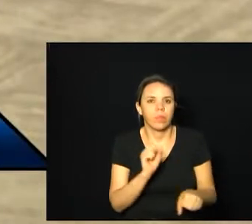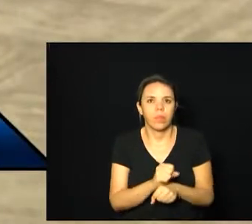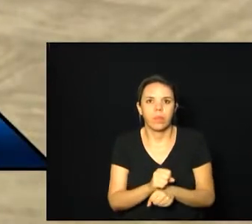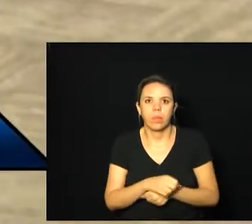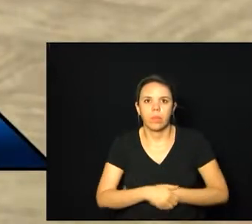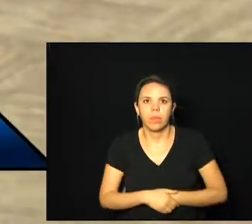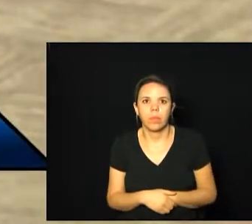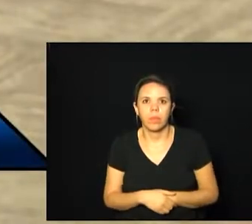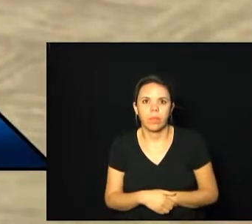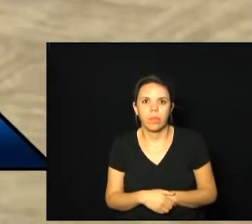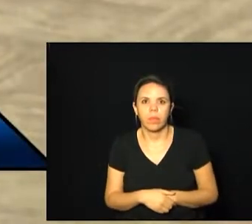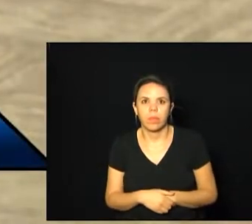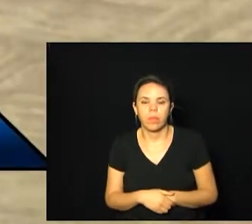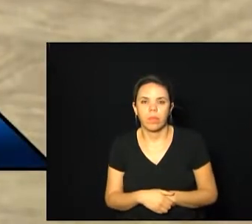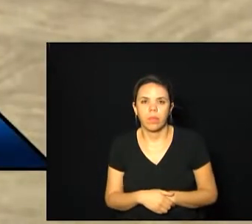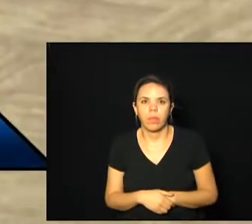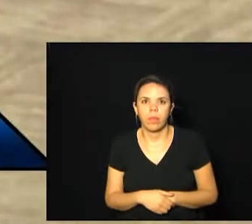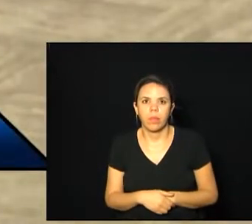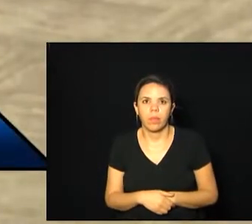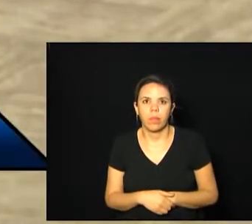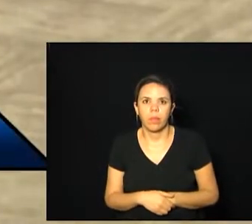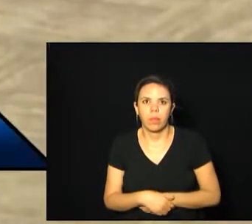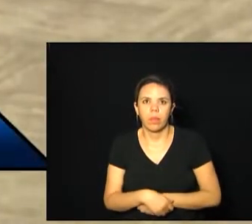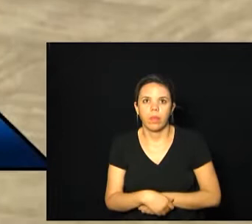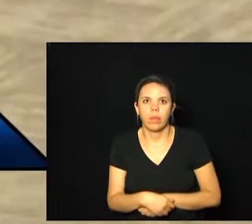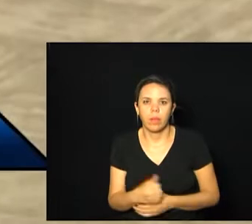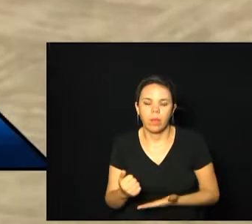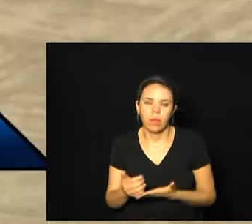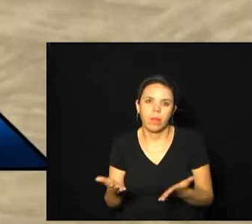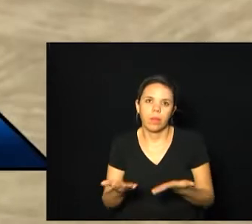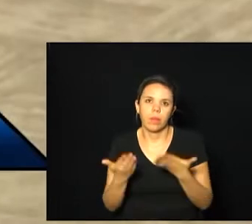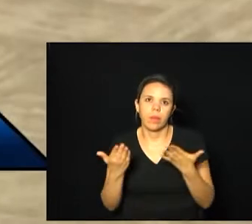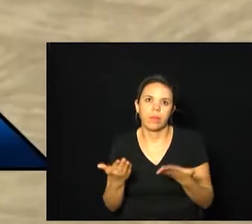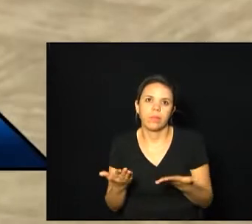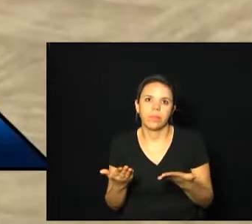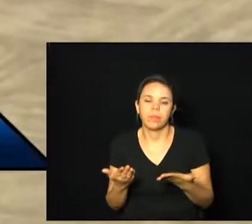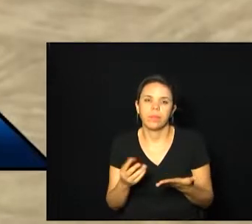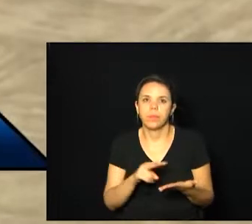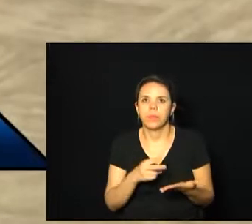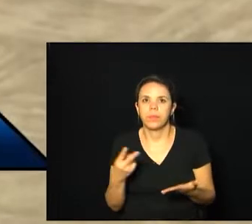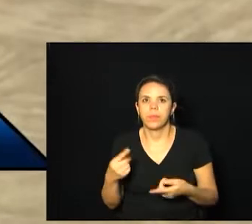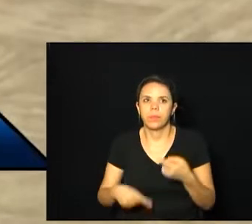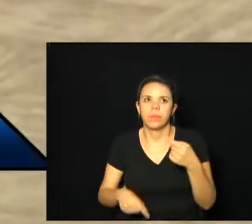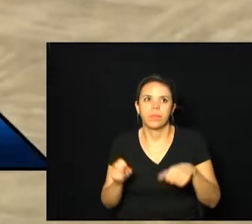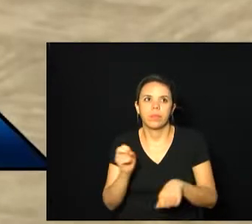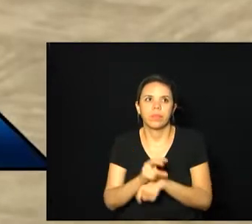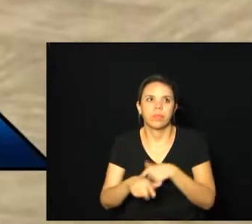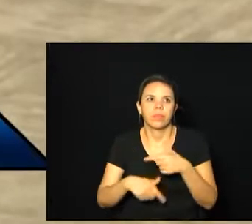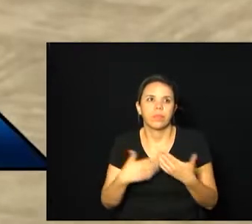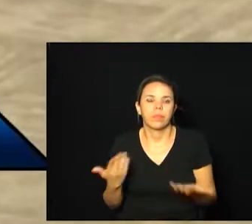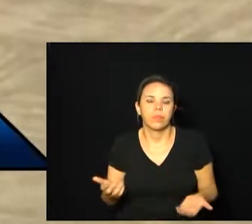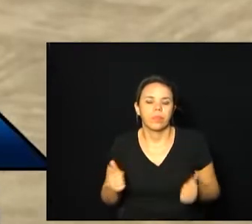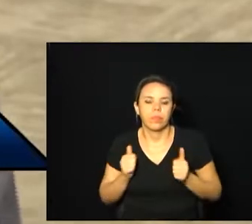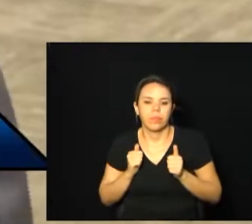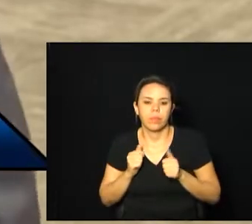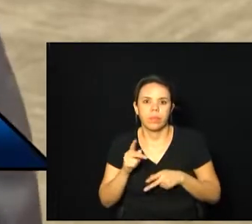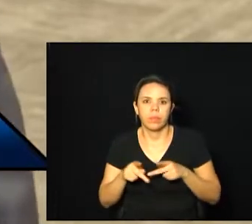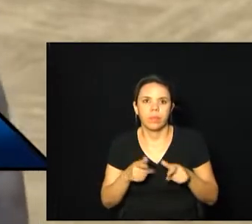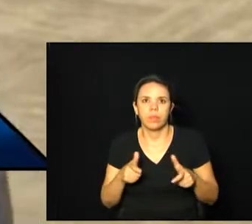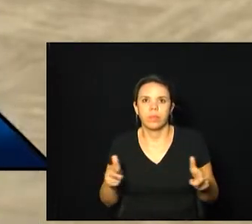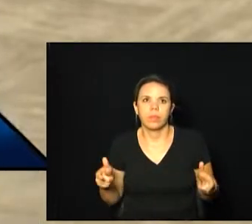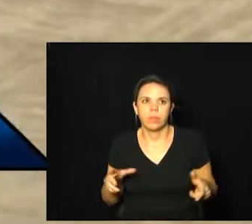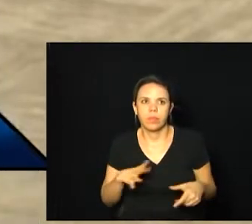parados. Isso aí contribuía ia na contramão do emprego, né? O desemprego muito